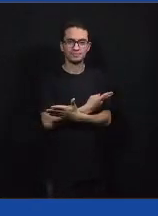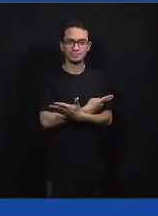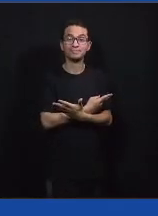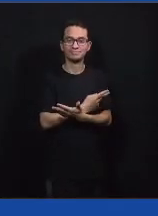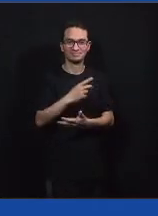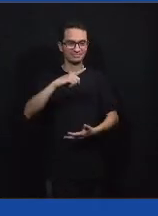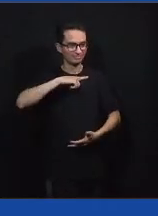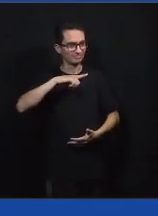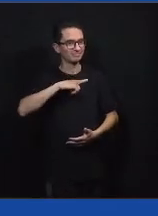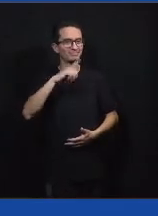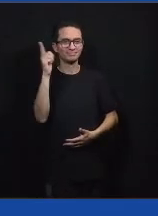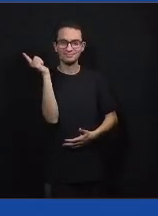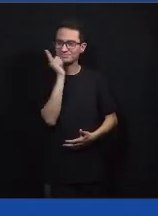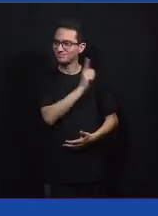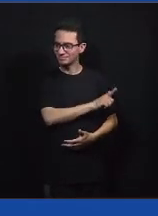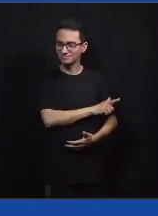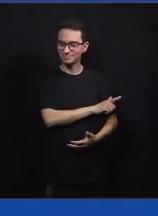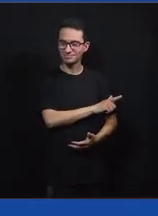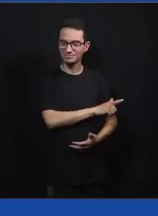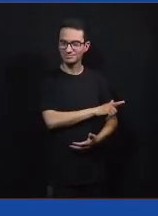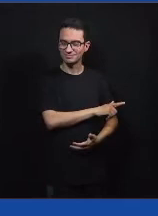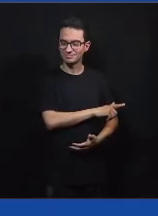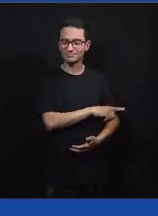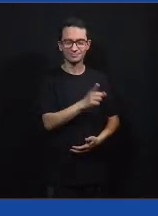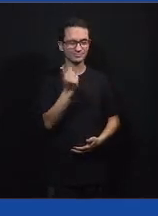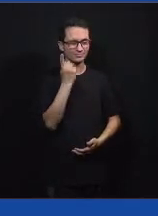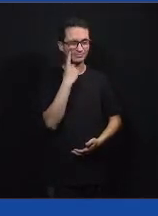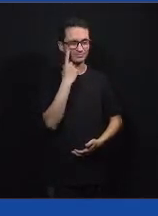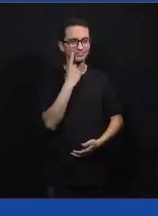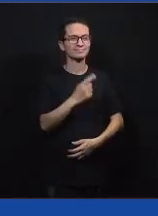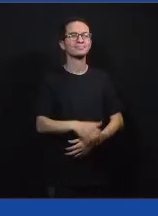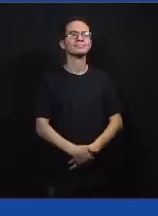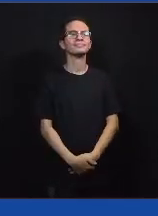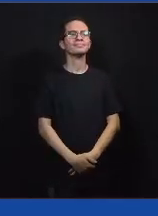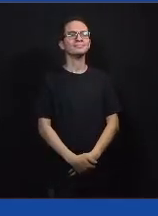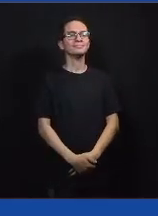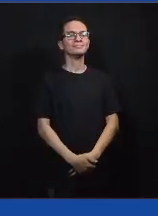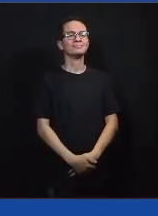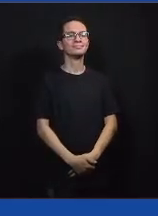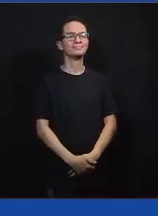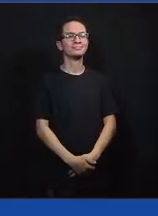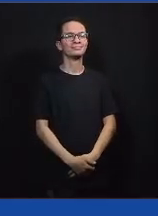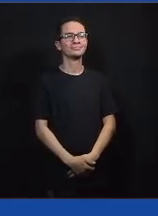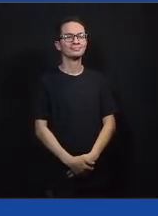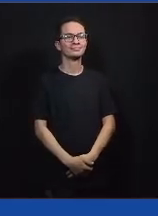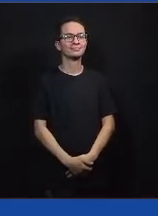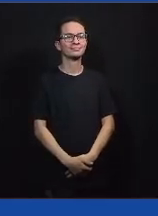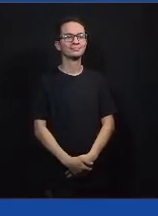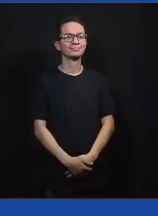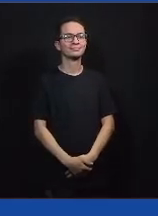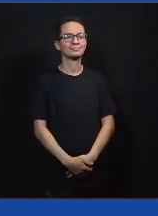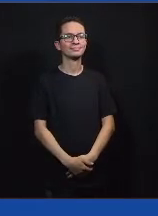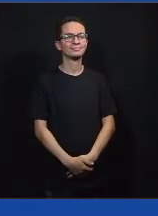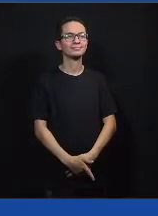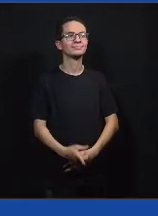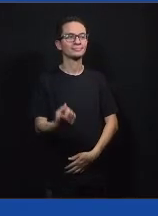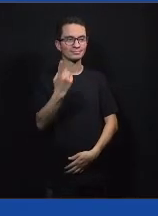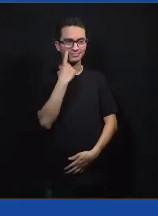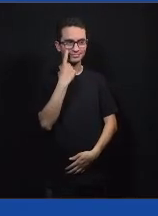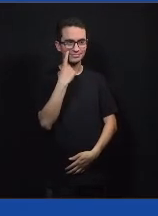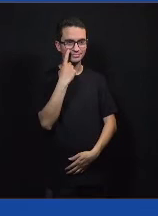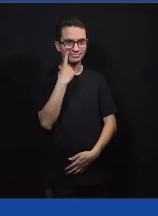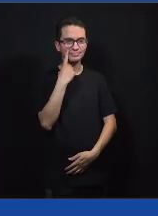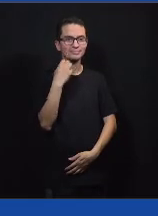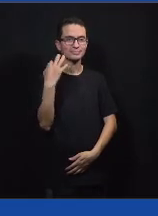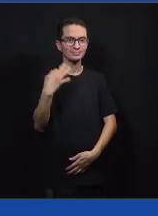tiveram maior rotação e nós temos aí a mostra a tela é